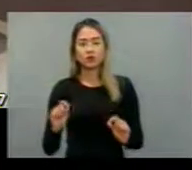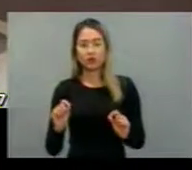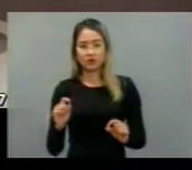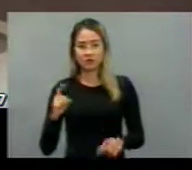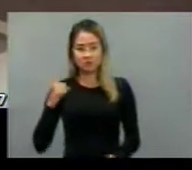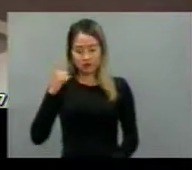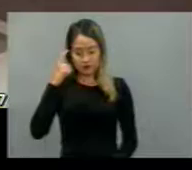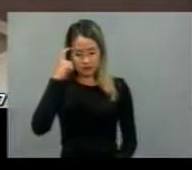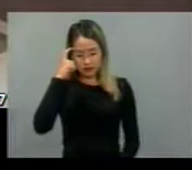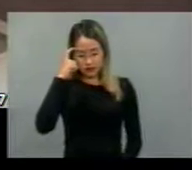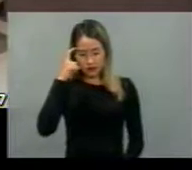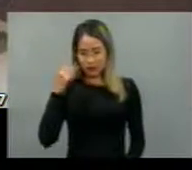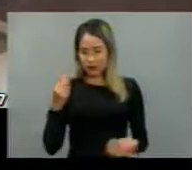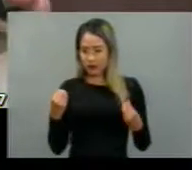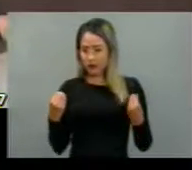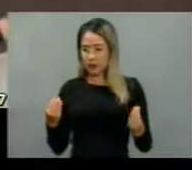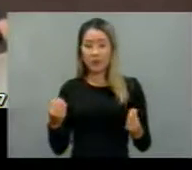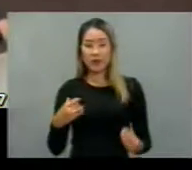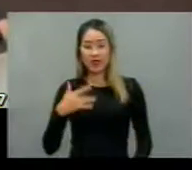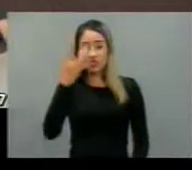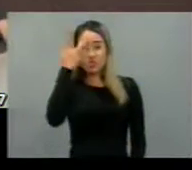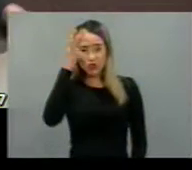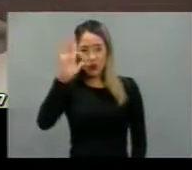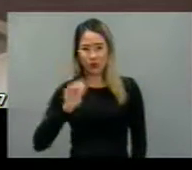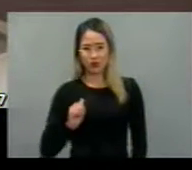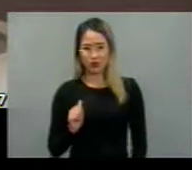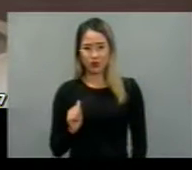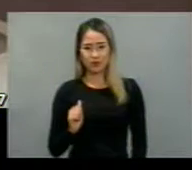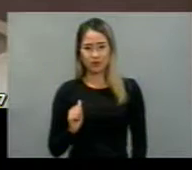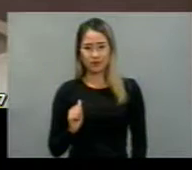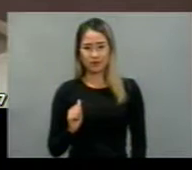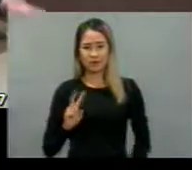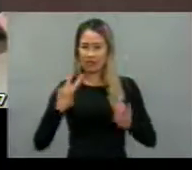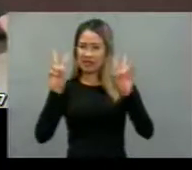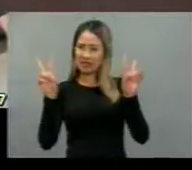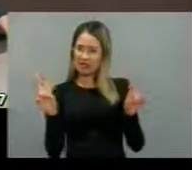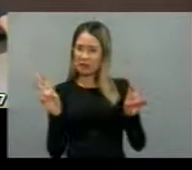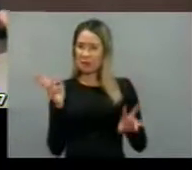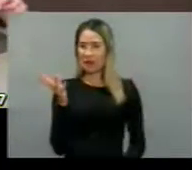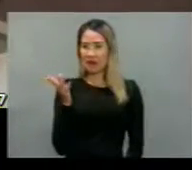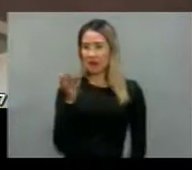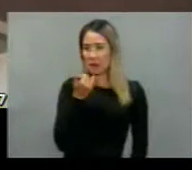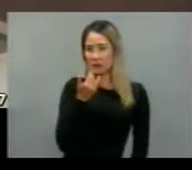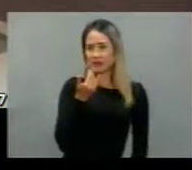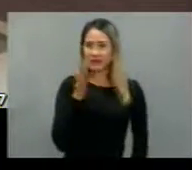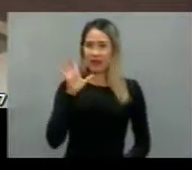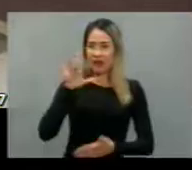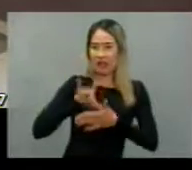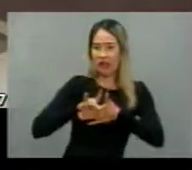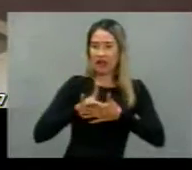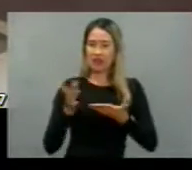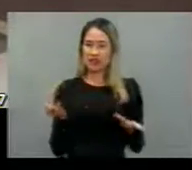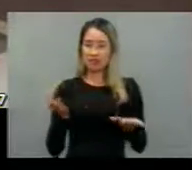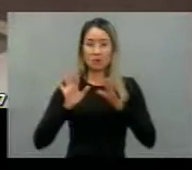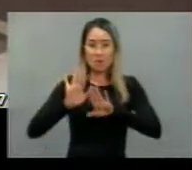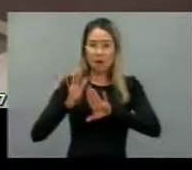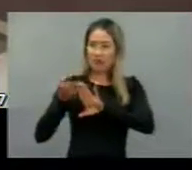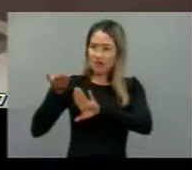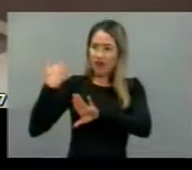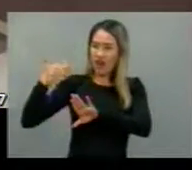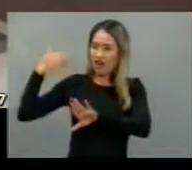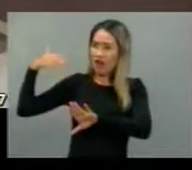estamos absolutamente enojados com isso. É operação atrás de operação, desnudando